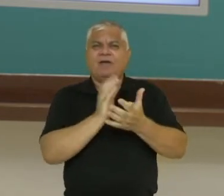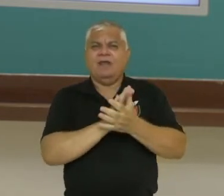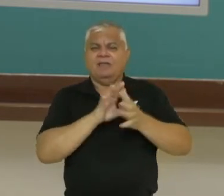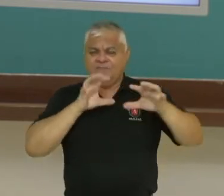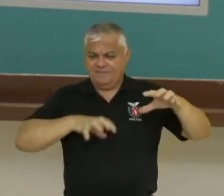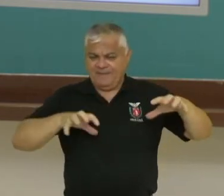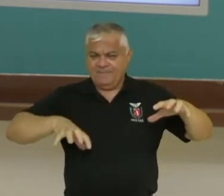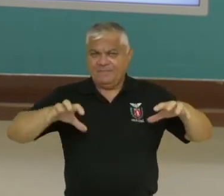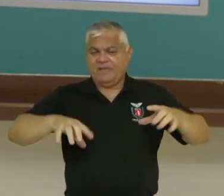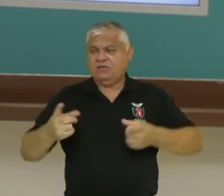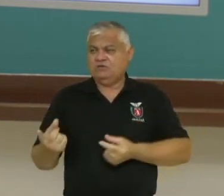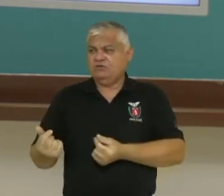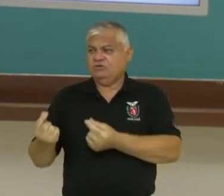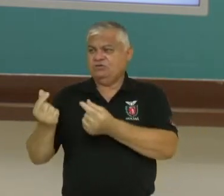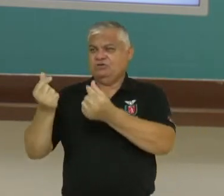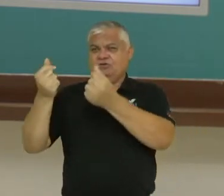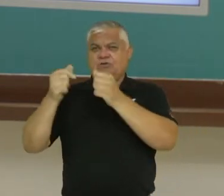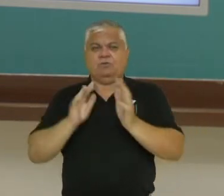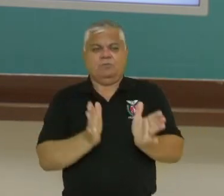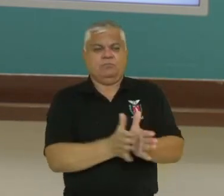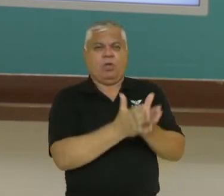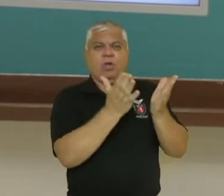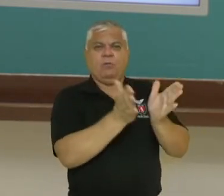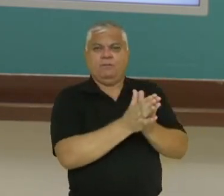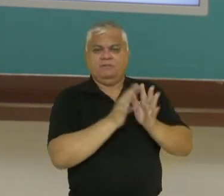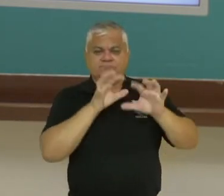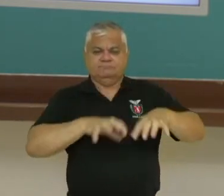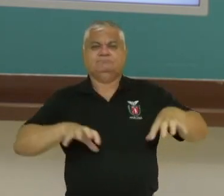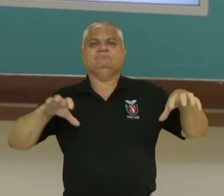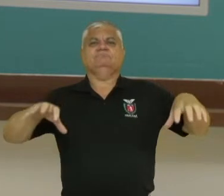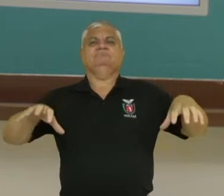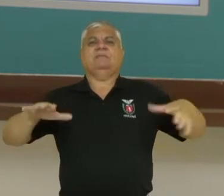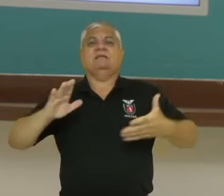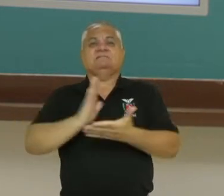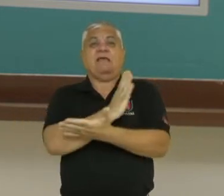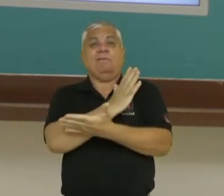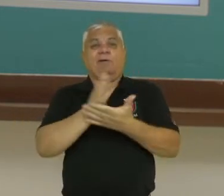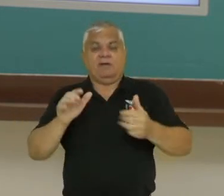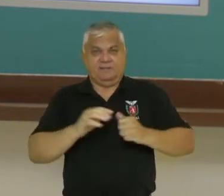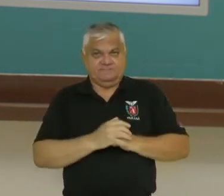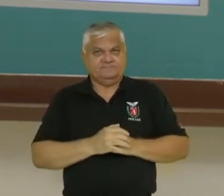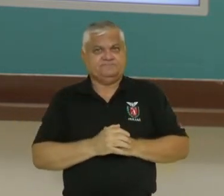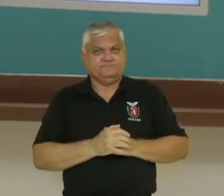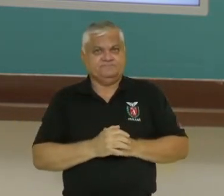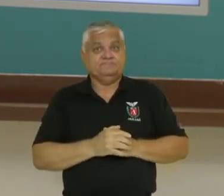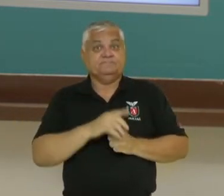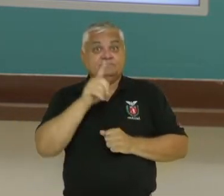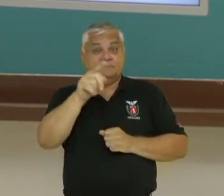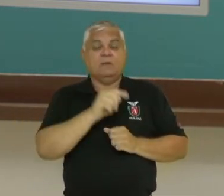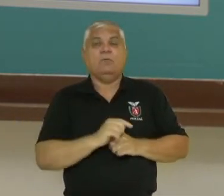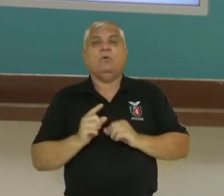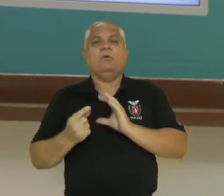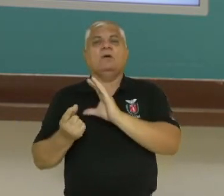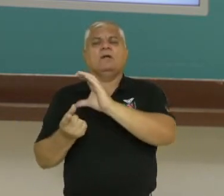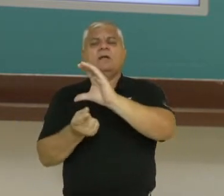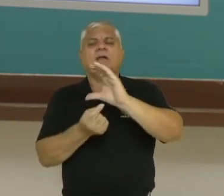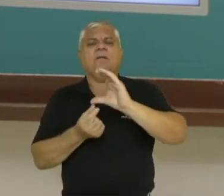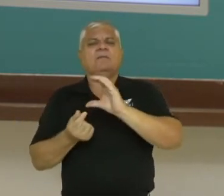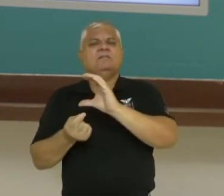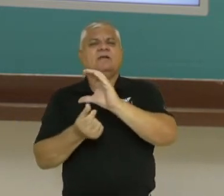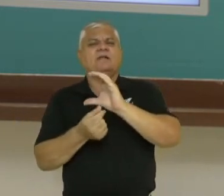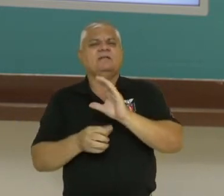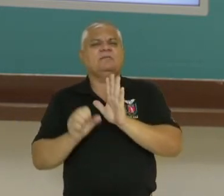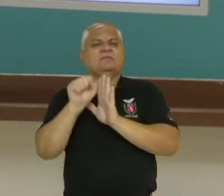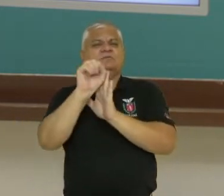sociais, ricos, pobres e assim por diante. Com a inserção do capitalismo lá no